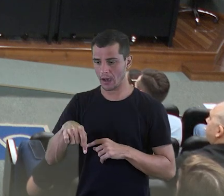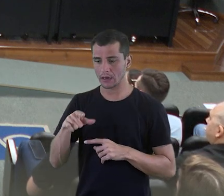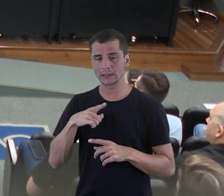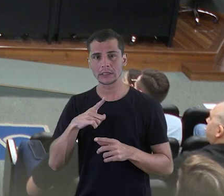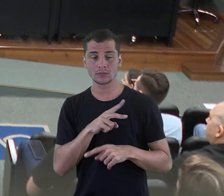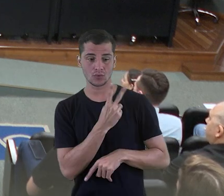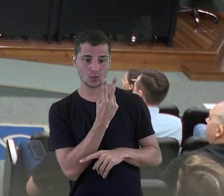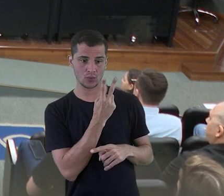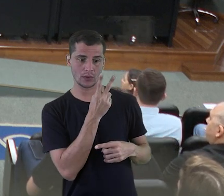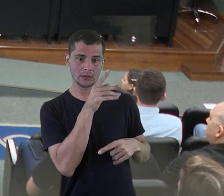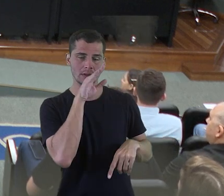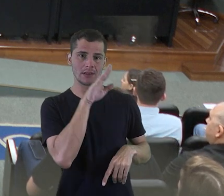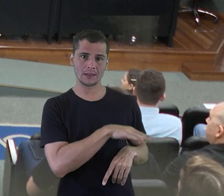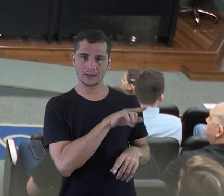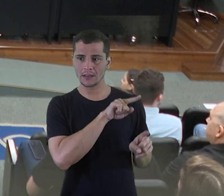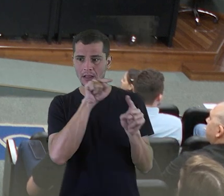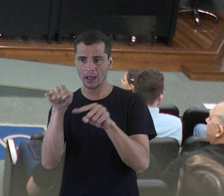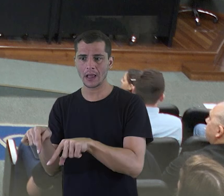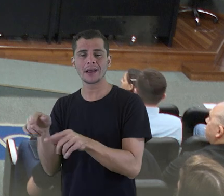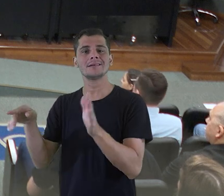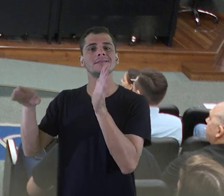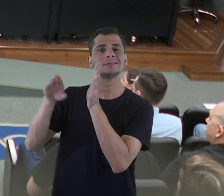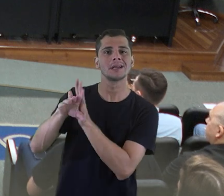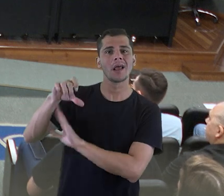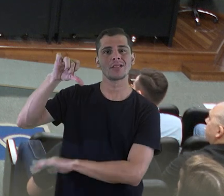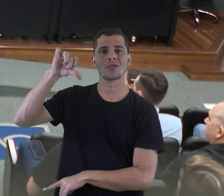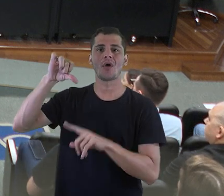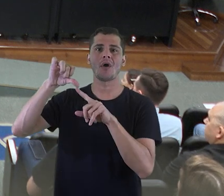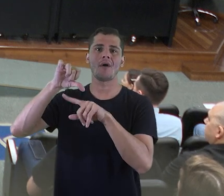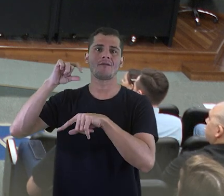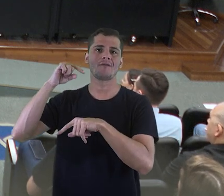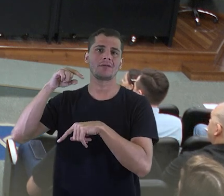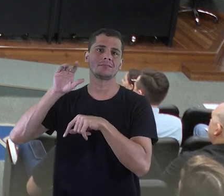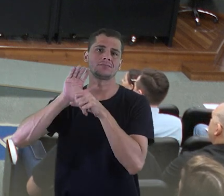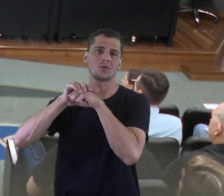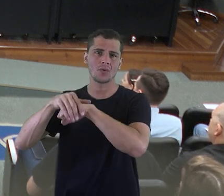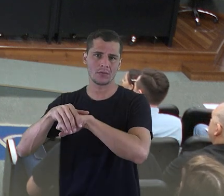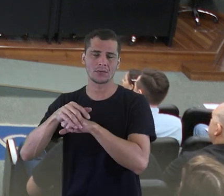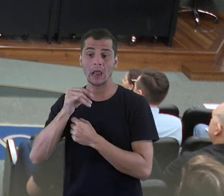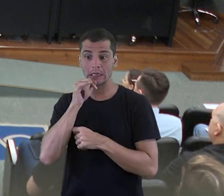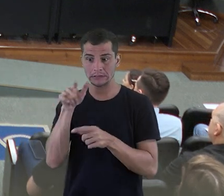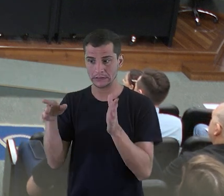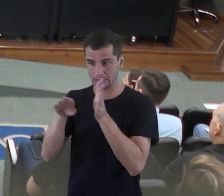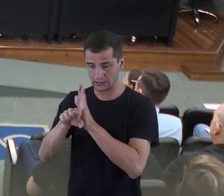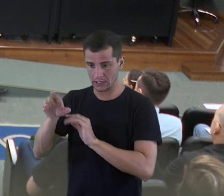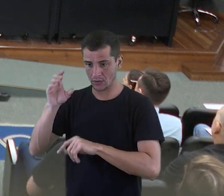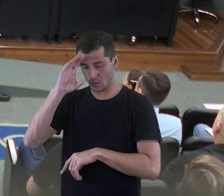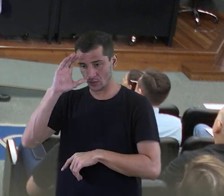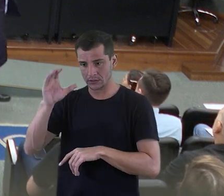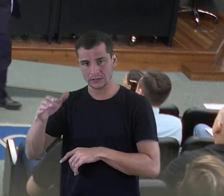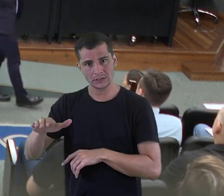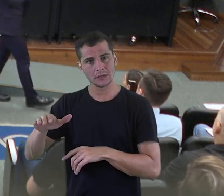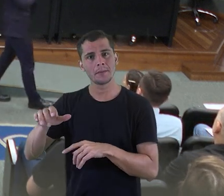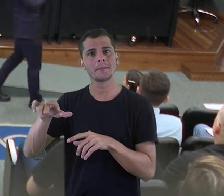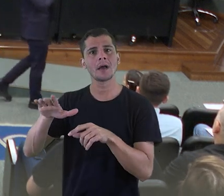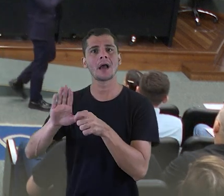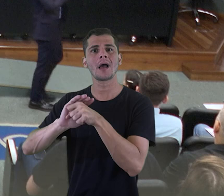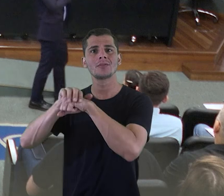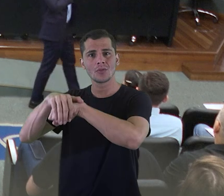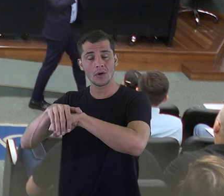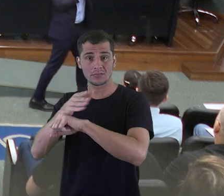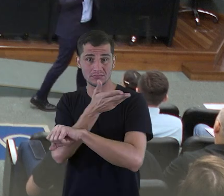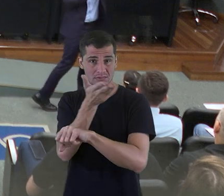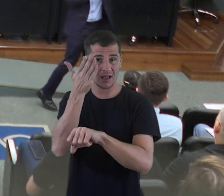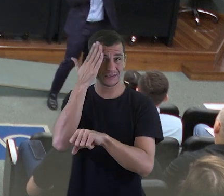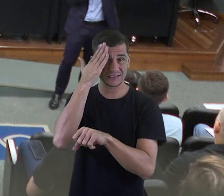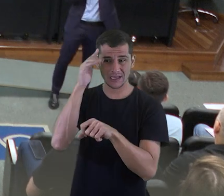Quem já foi para Curitiba de carro entra ali pela Avenida das Torres e um prefeito de algumas gestões anteriores fez uma trincheira ali na favela do